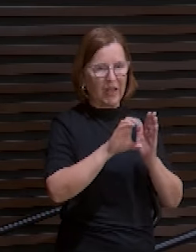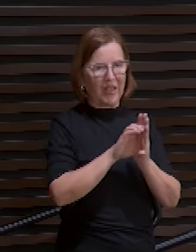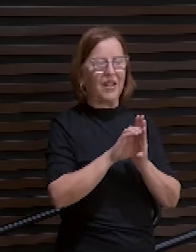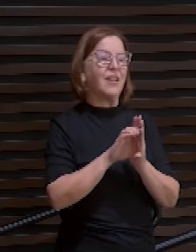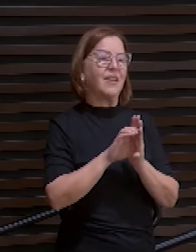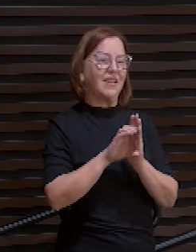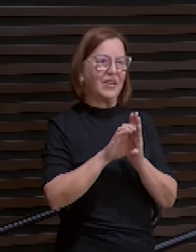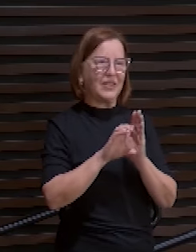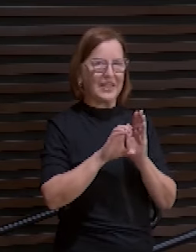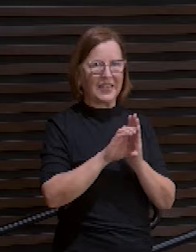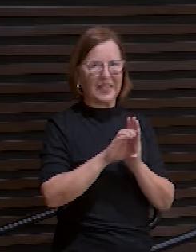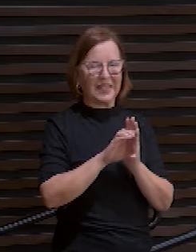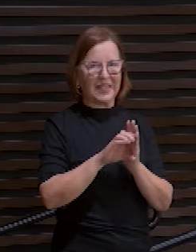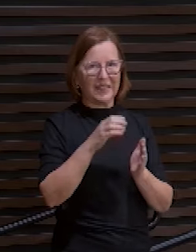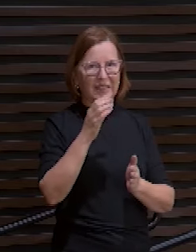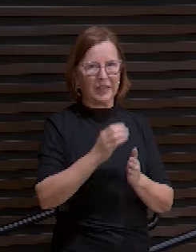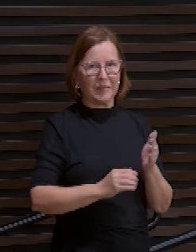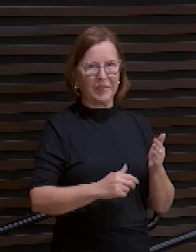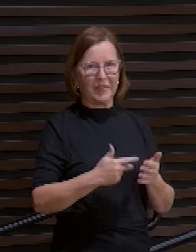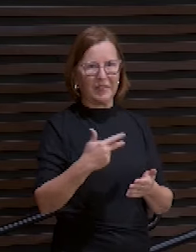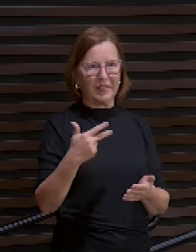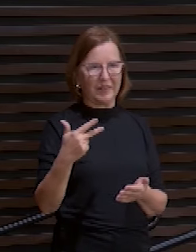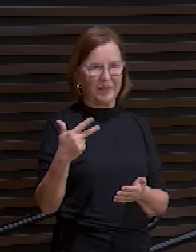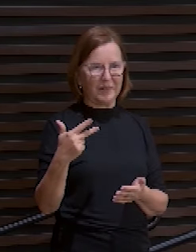Colossenses no capítulo